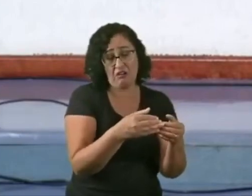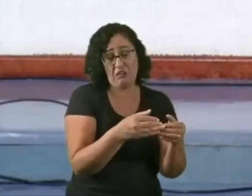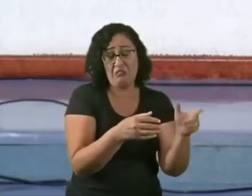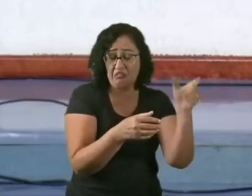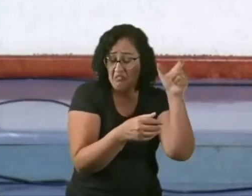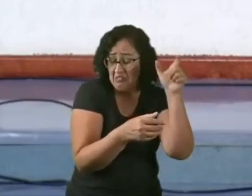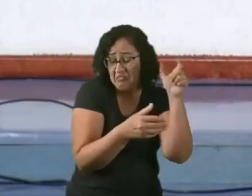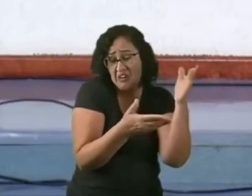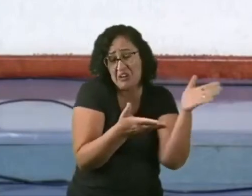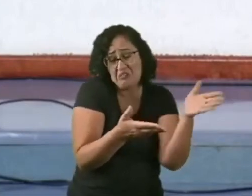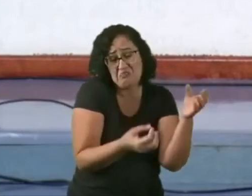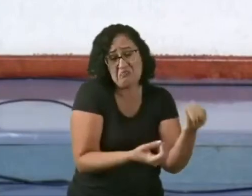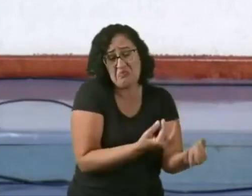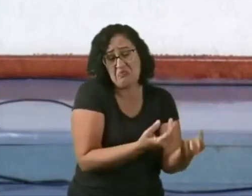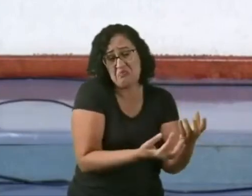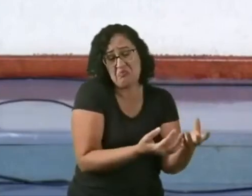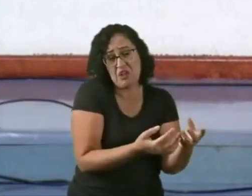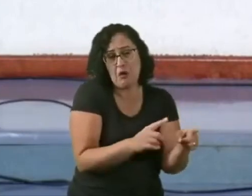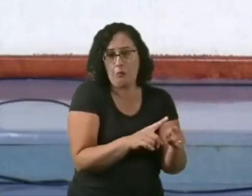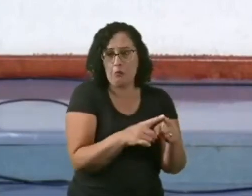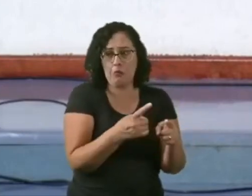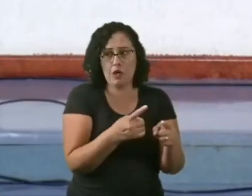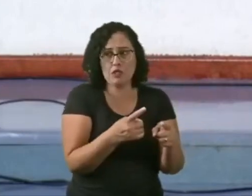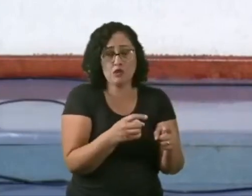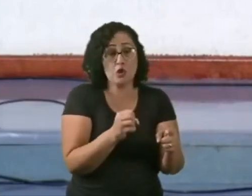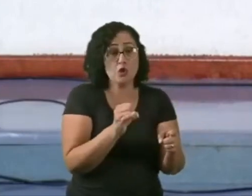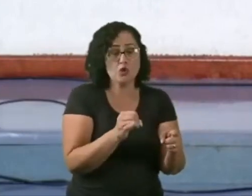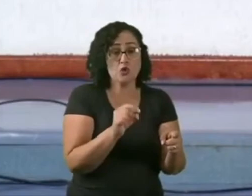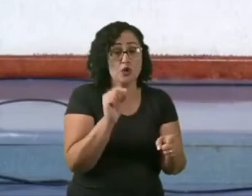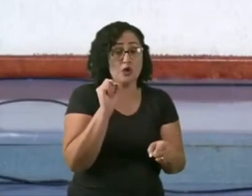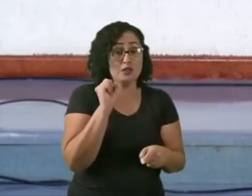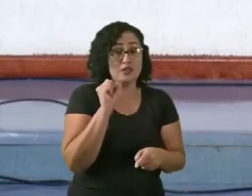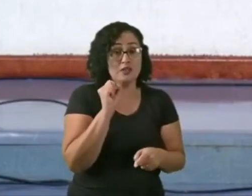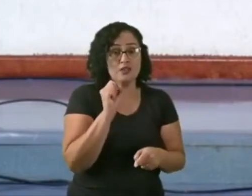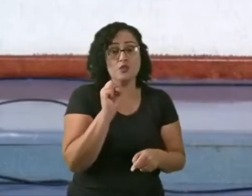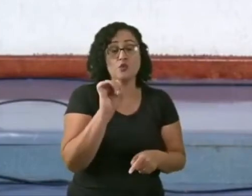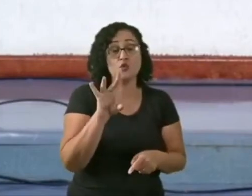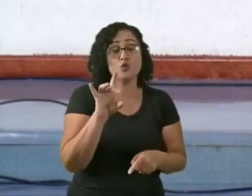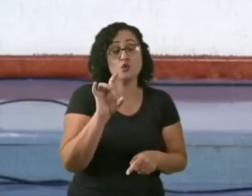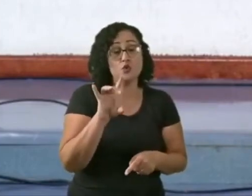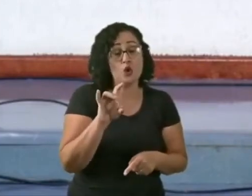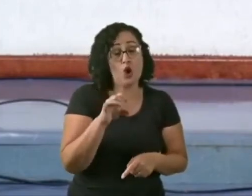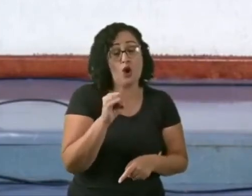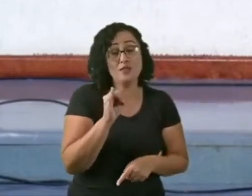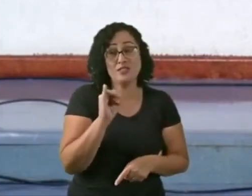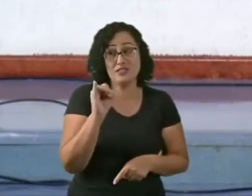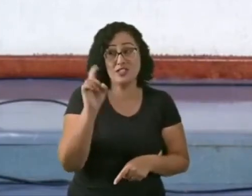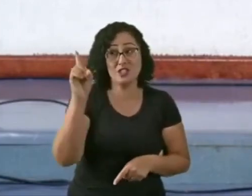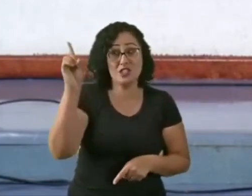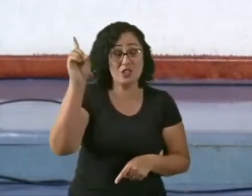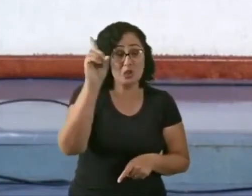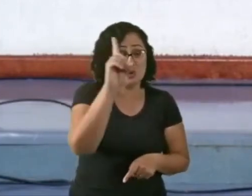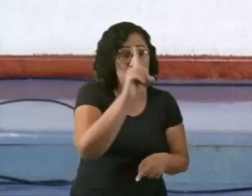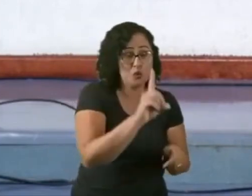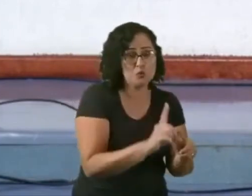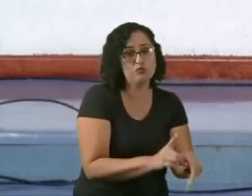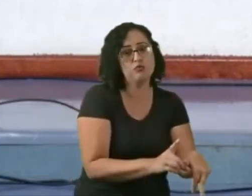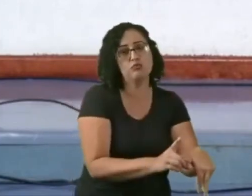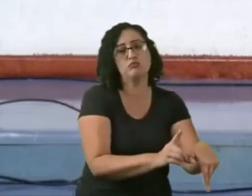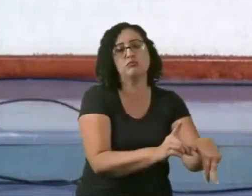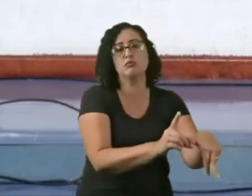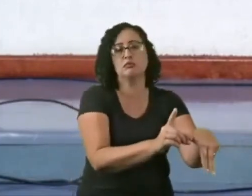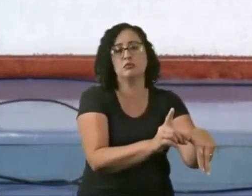não é o lugar, mas é a companhia de Jesus. Ou nas montanhas, ou nos